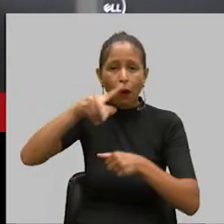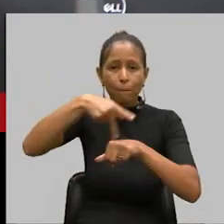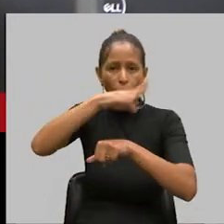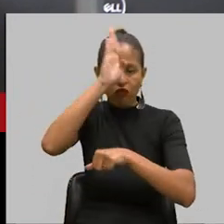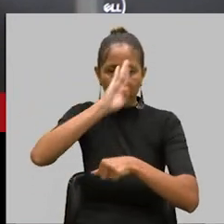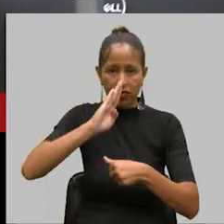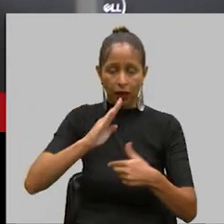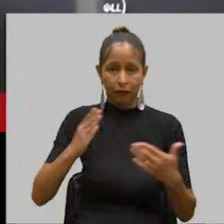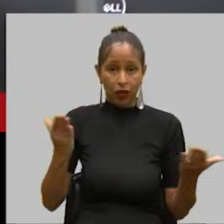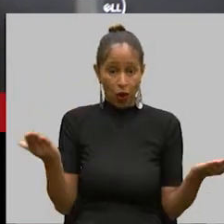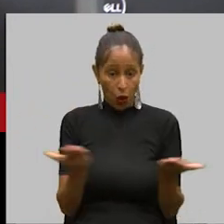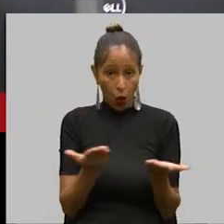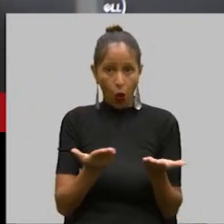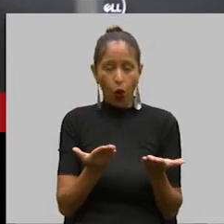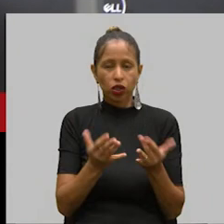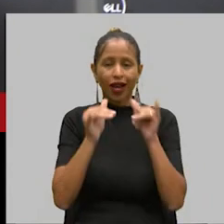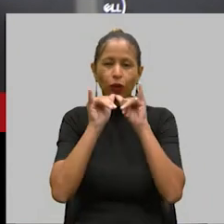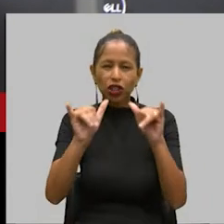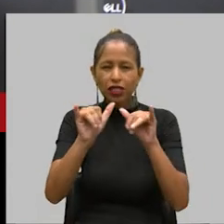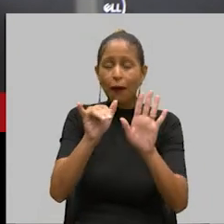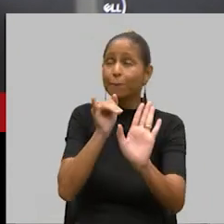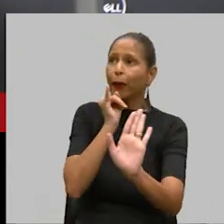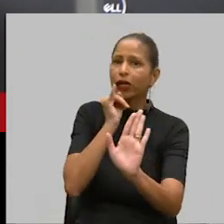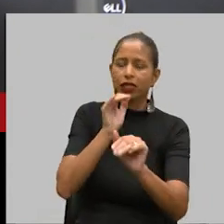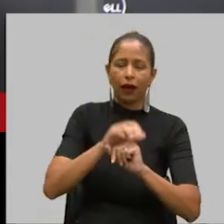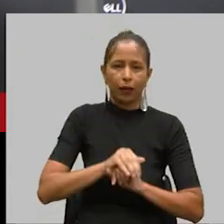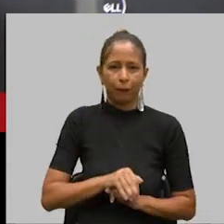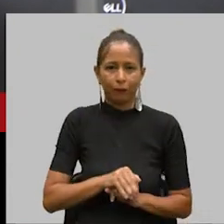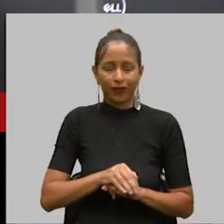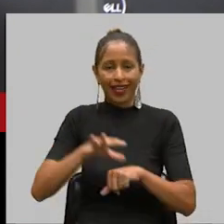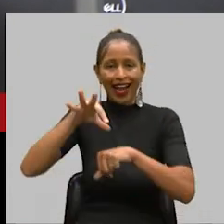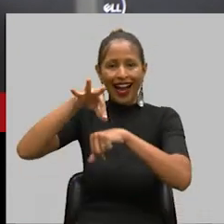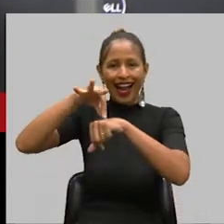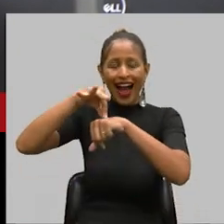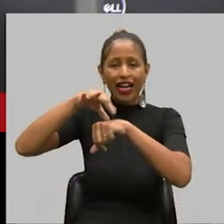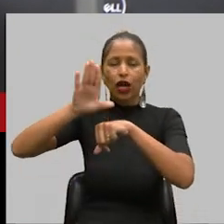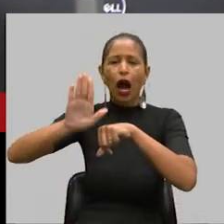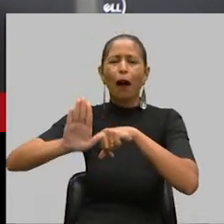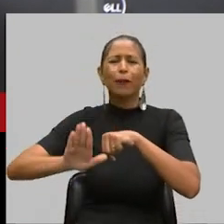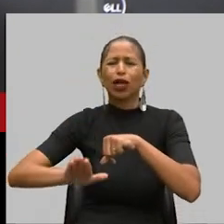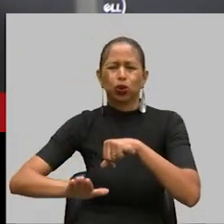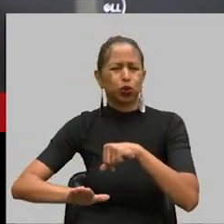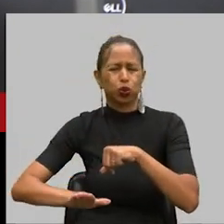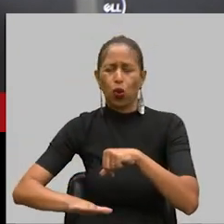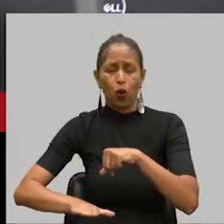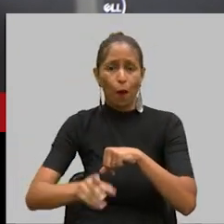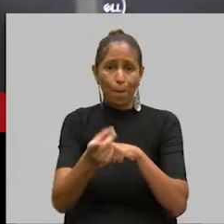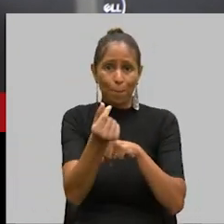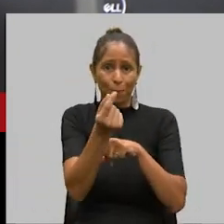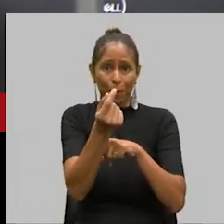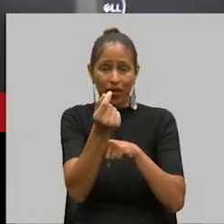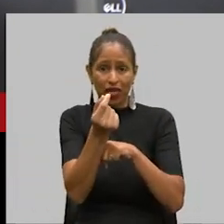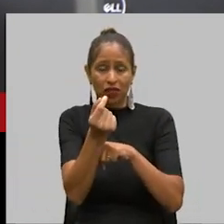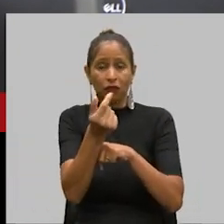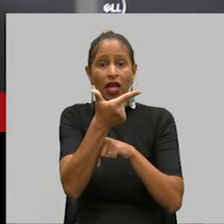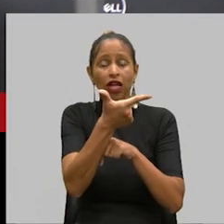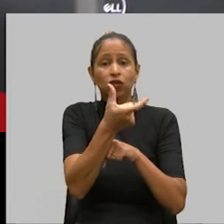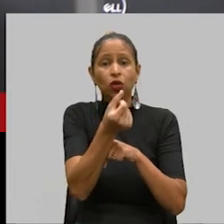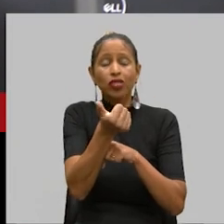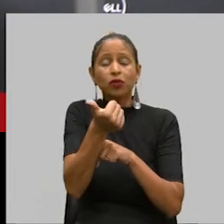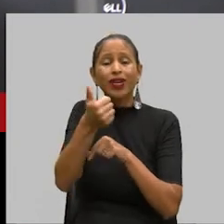hoje a gente vê uma notícia por exemplo que a carne nunca baixou tanto o preço desde